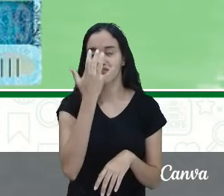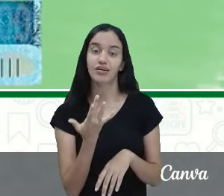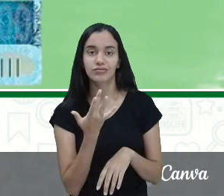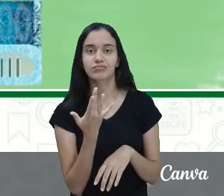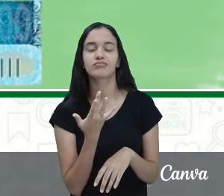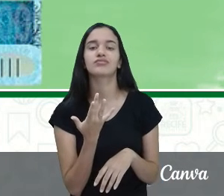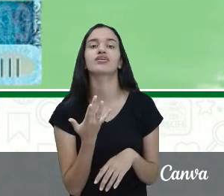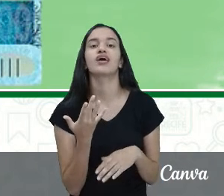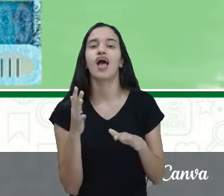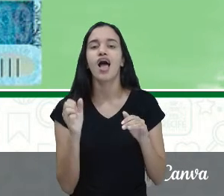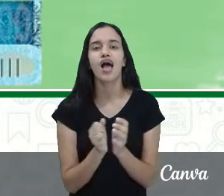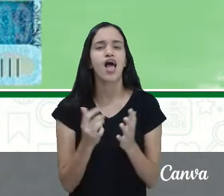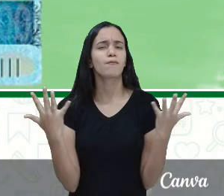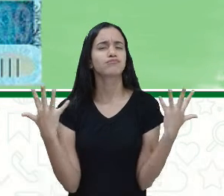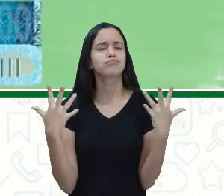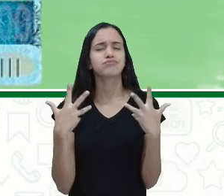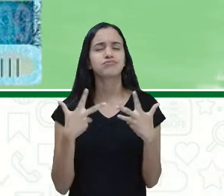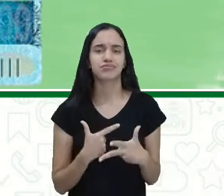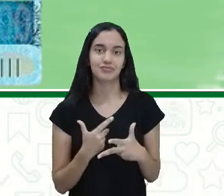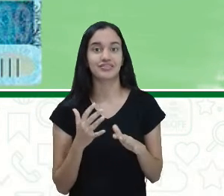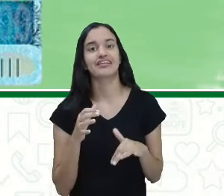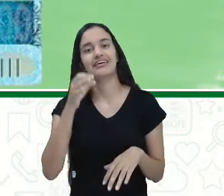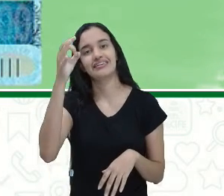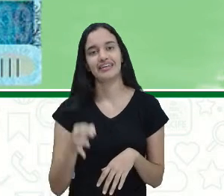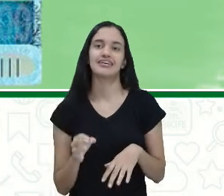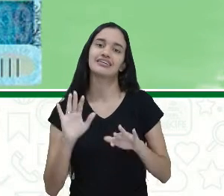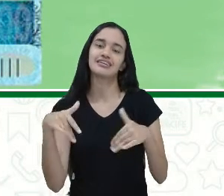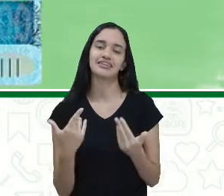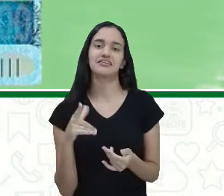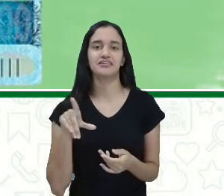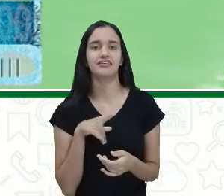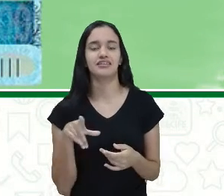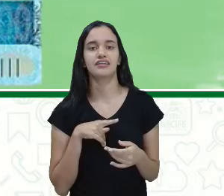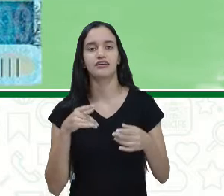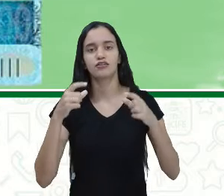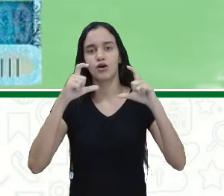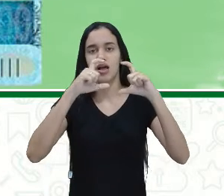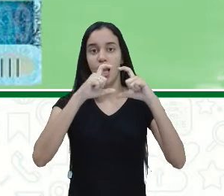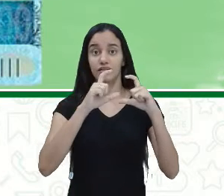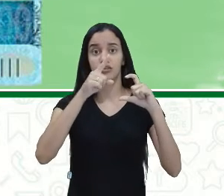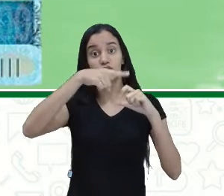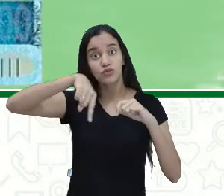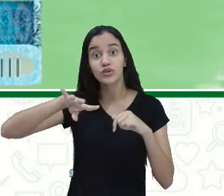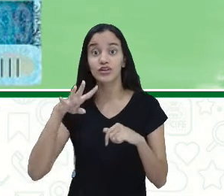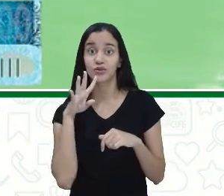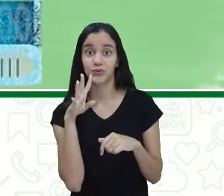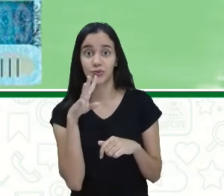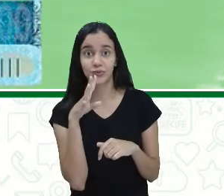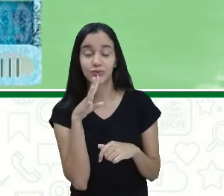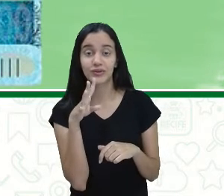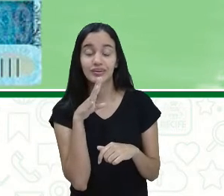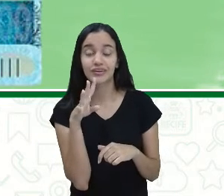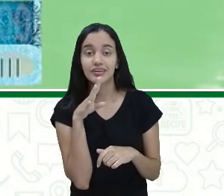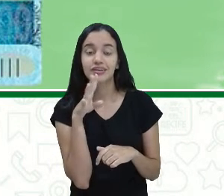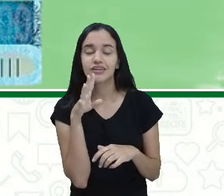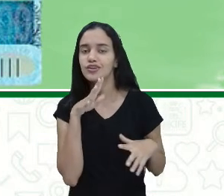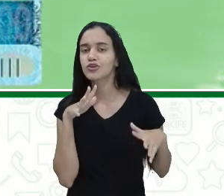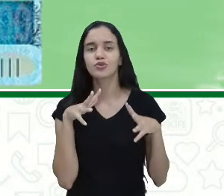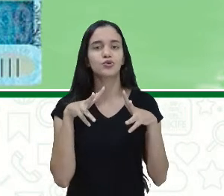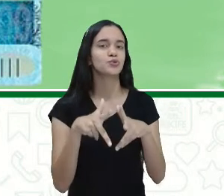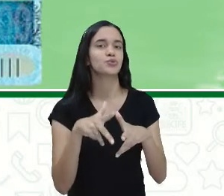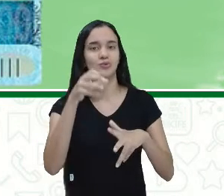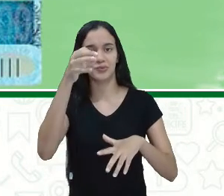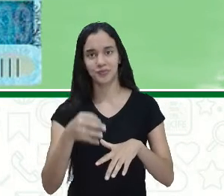fácil. A coisa flui, certo? Então, eu tenho aí as cédulas que vocês conhecem, né? Conhecida de todos,